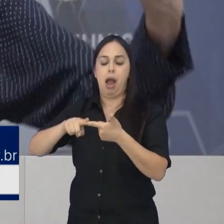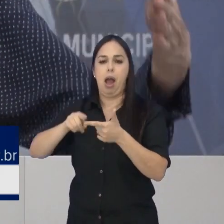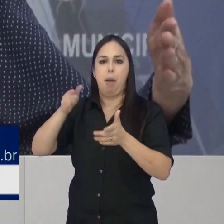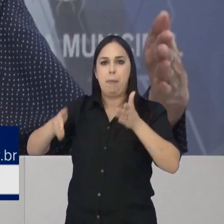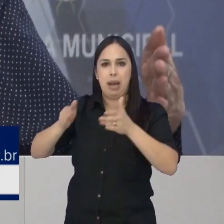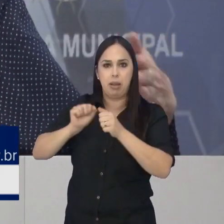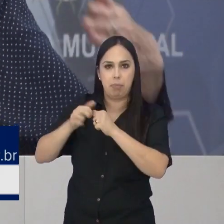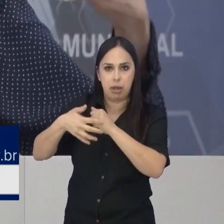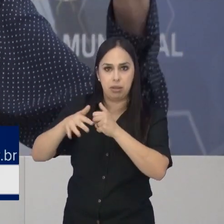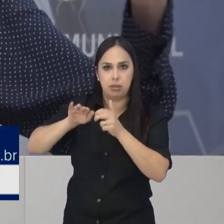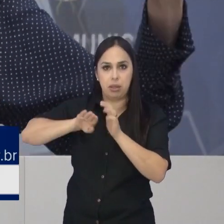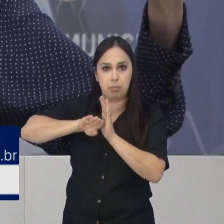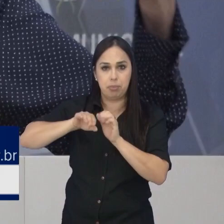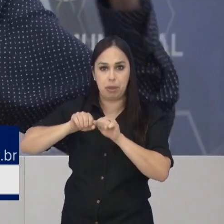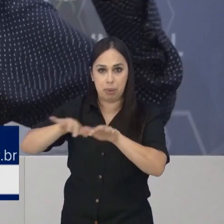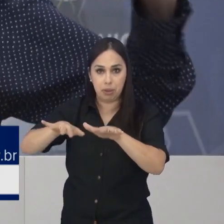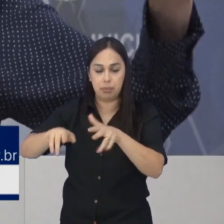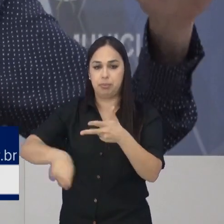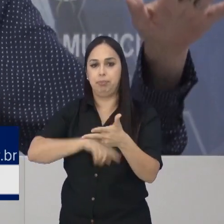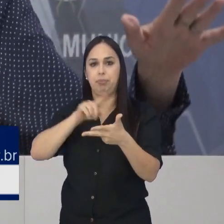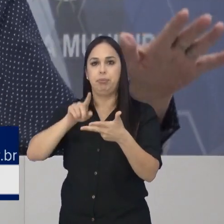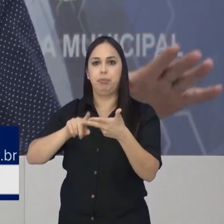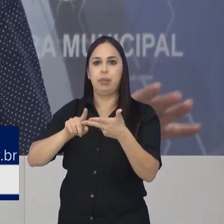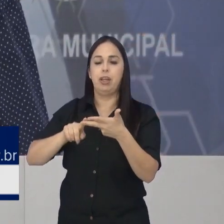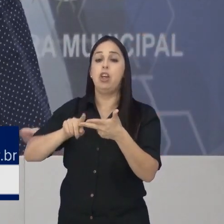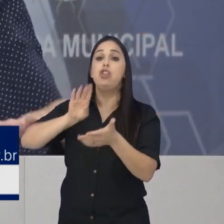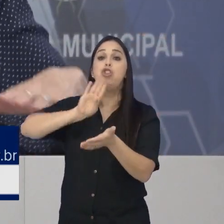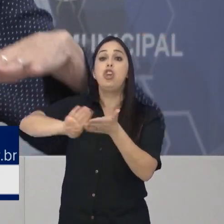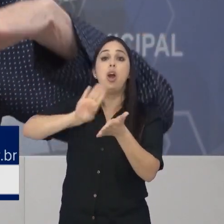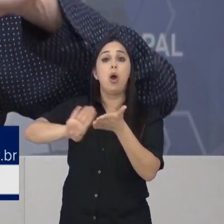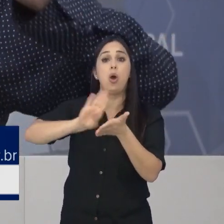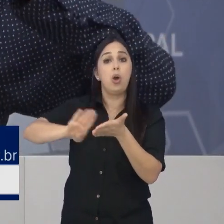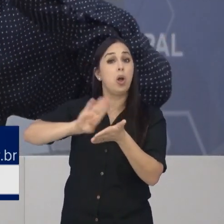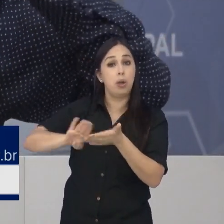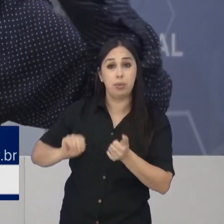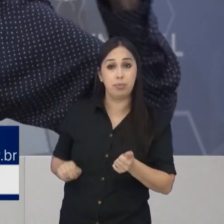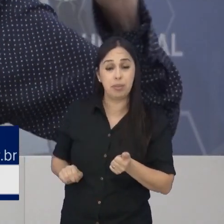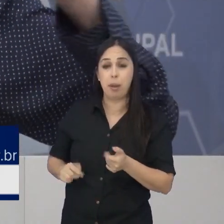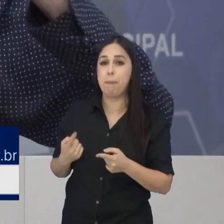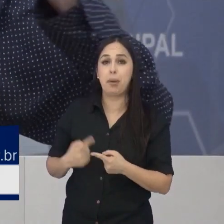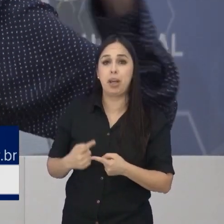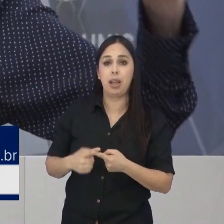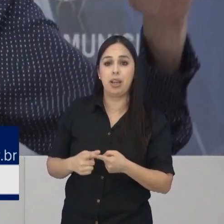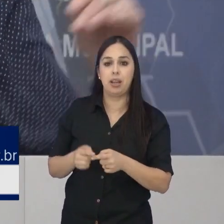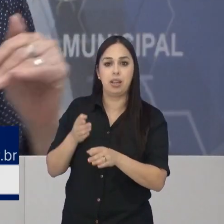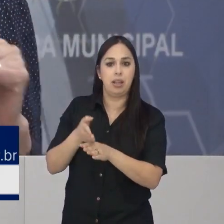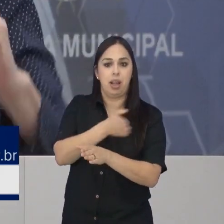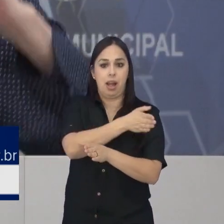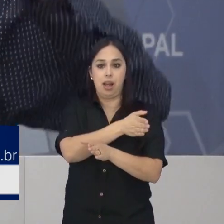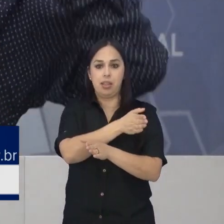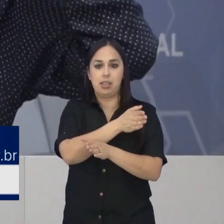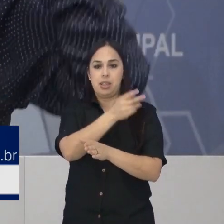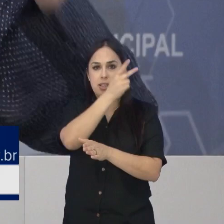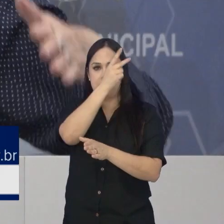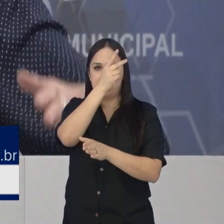uma série desses serviços, porque não tinha pandemia, ninguém podia sair. Teve esses